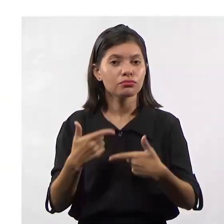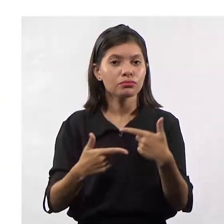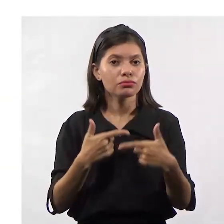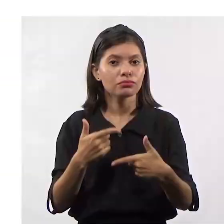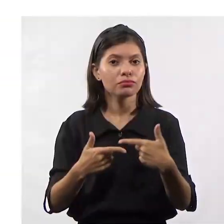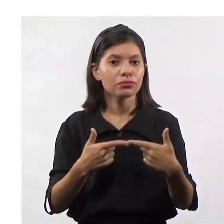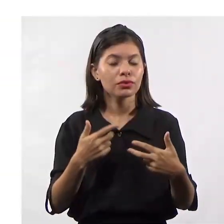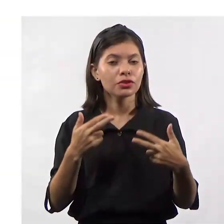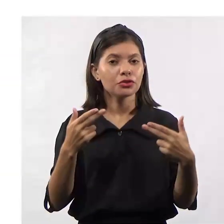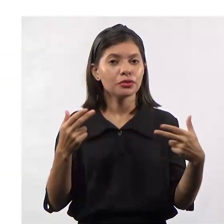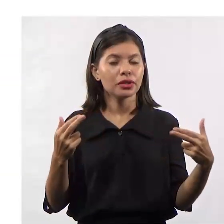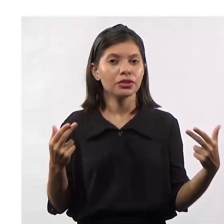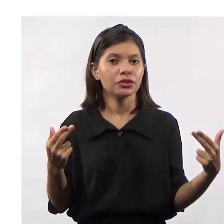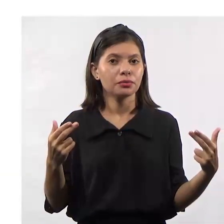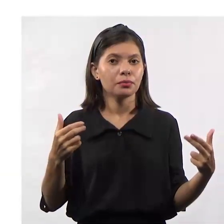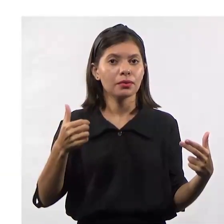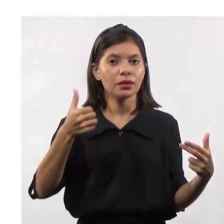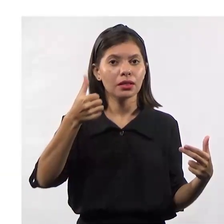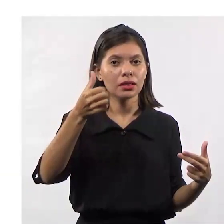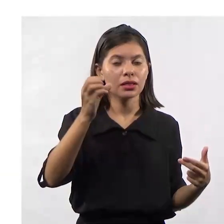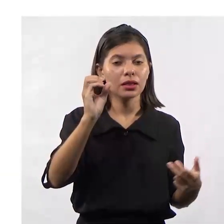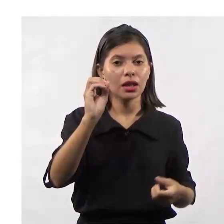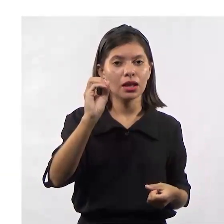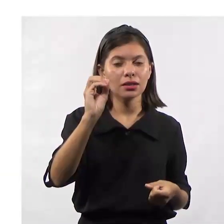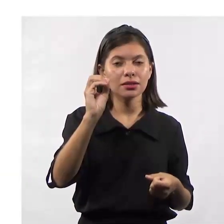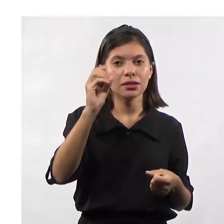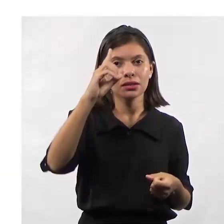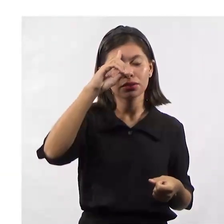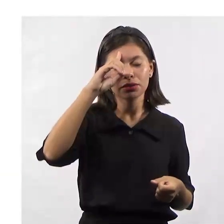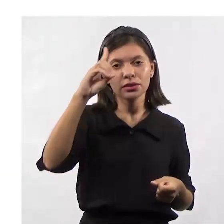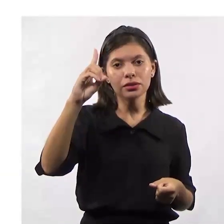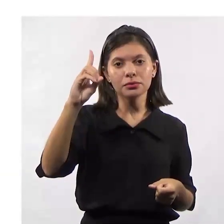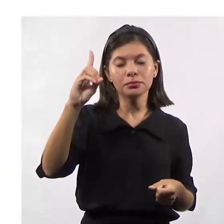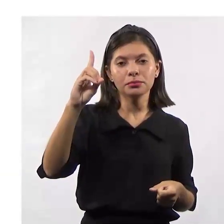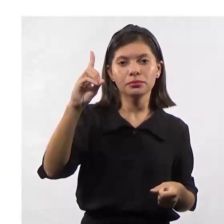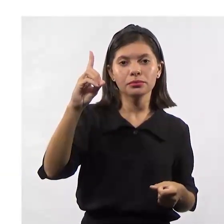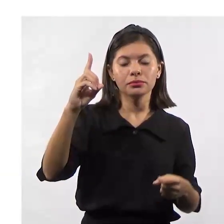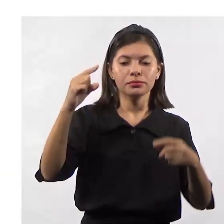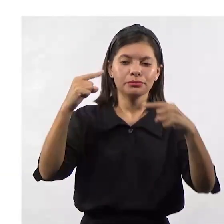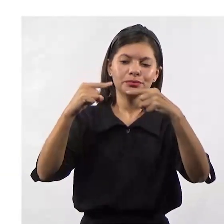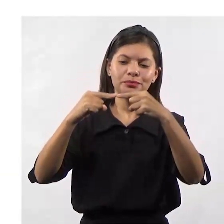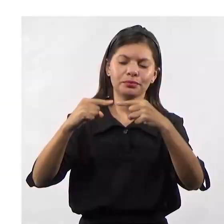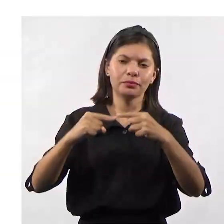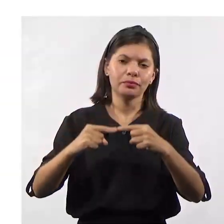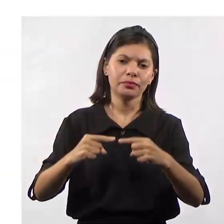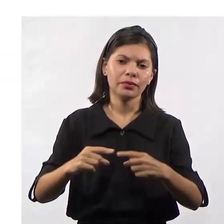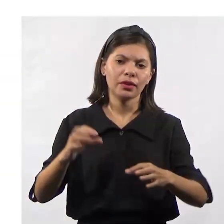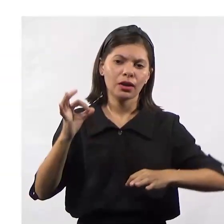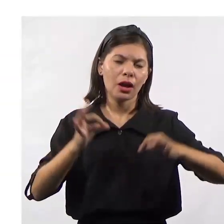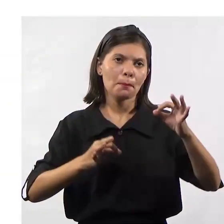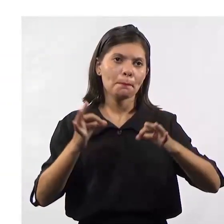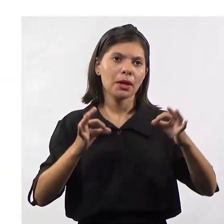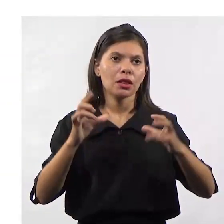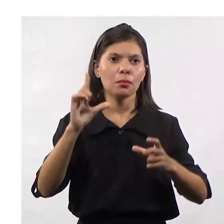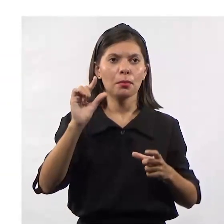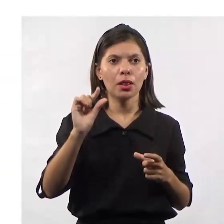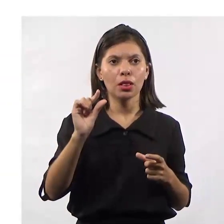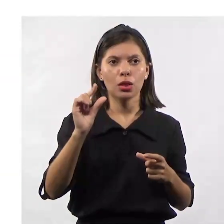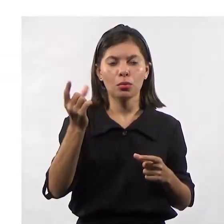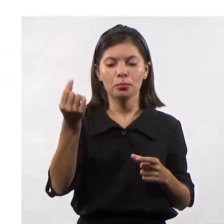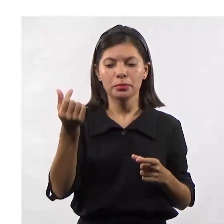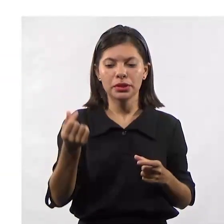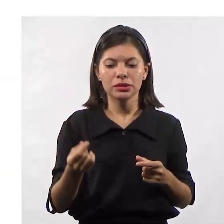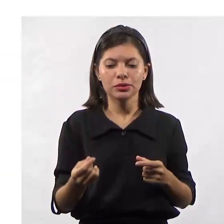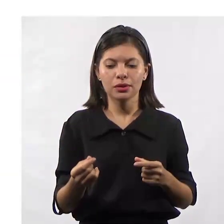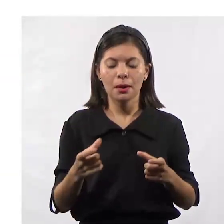são diferentes. Então vão ser 10 dias úteis, tá? Quando for critério de julgamento menor preço,